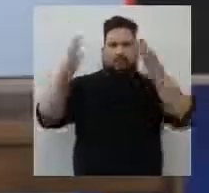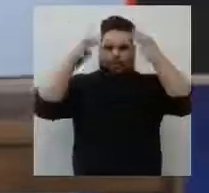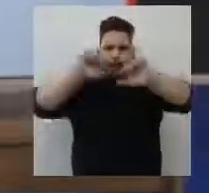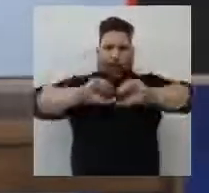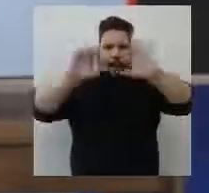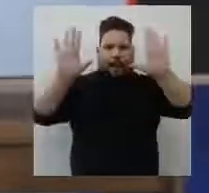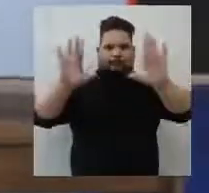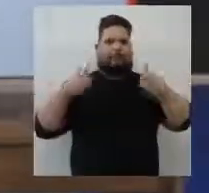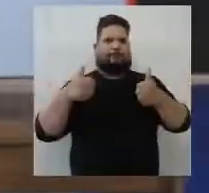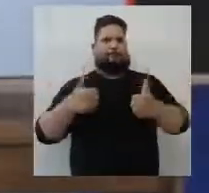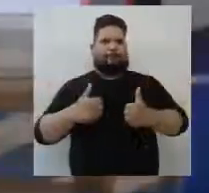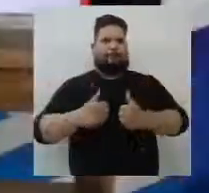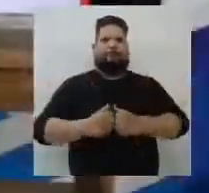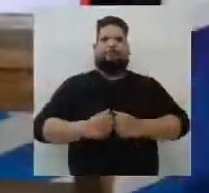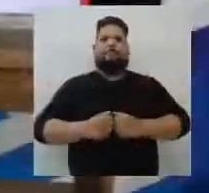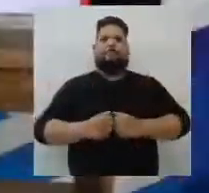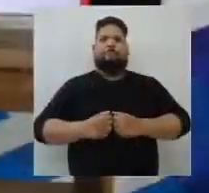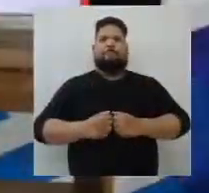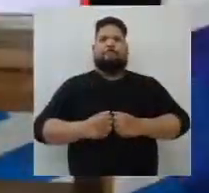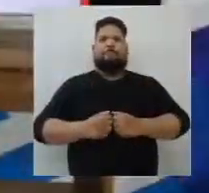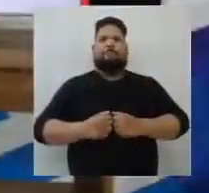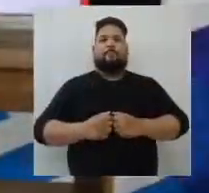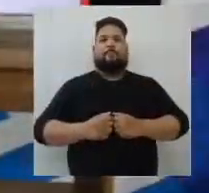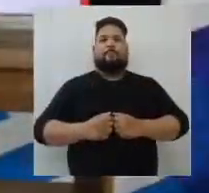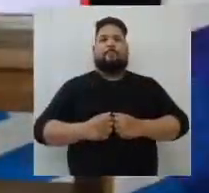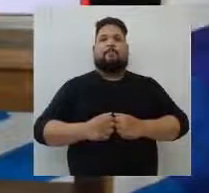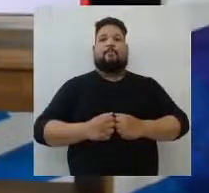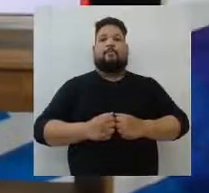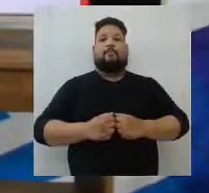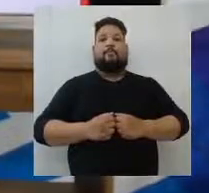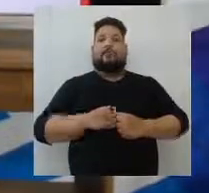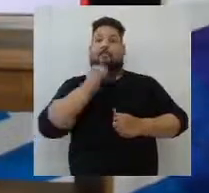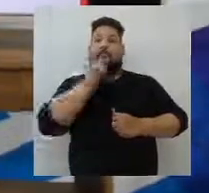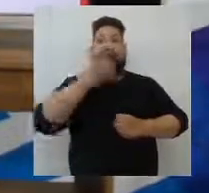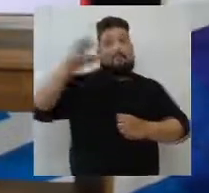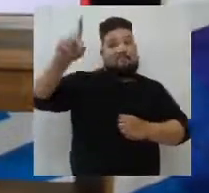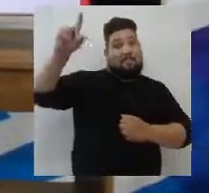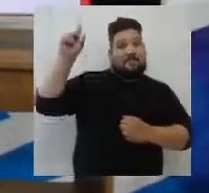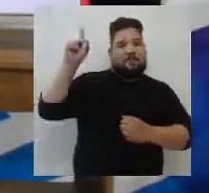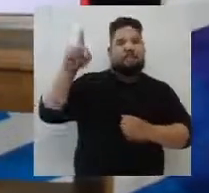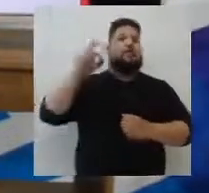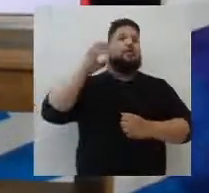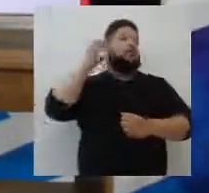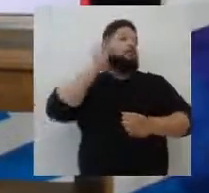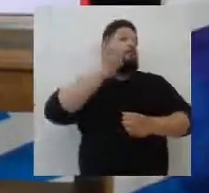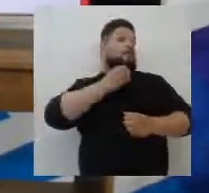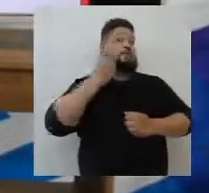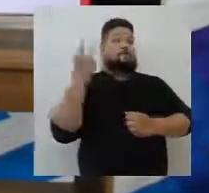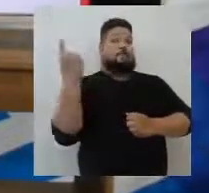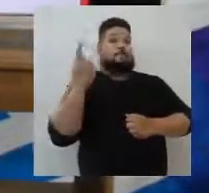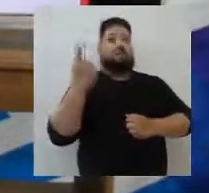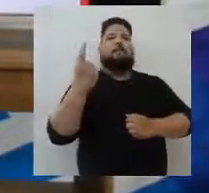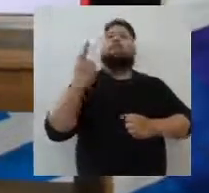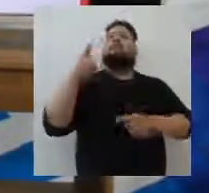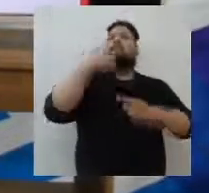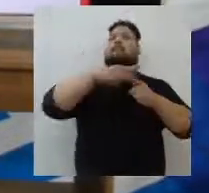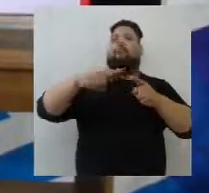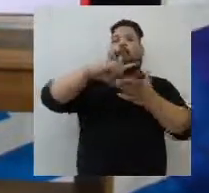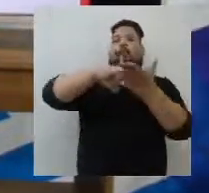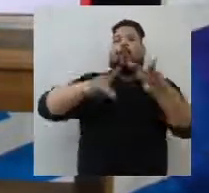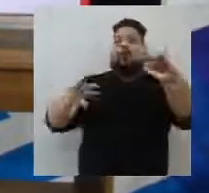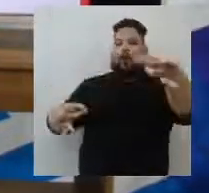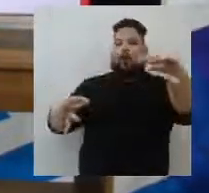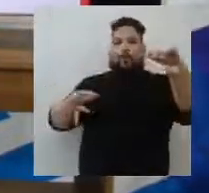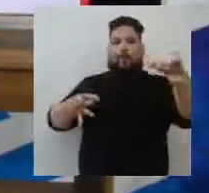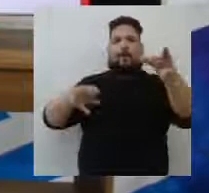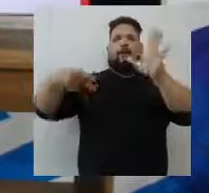Tranquilo? Então, vê só. Quando Dom Pedro proíbe a implementação da bula papal